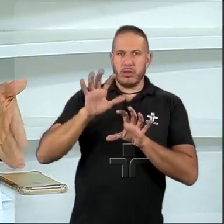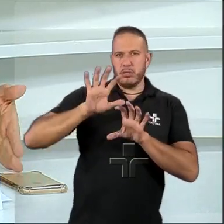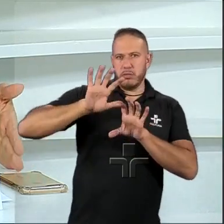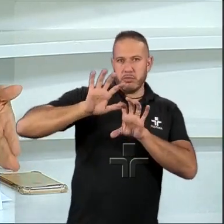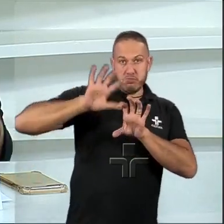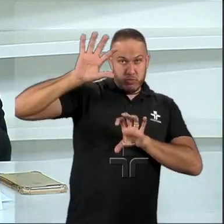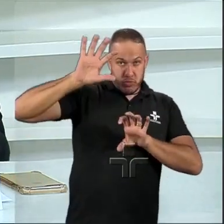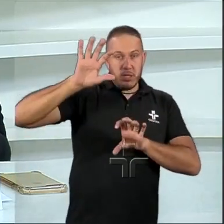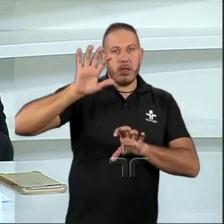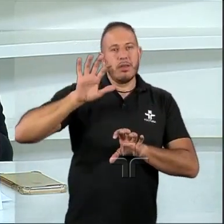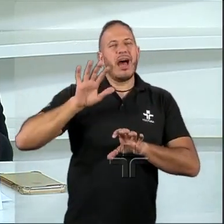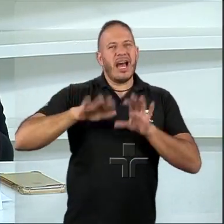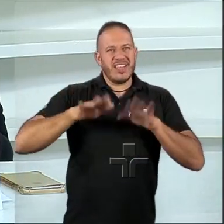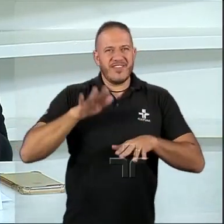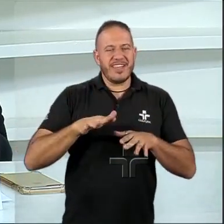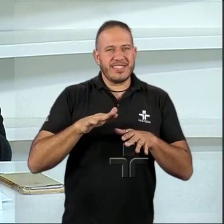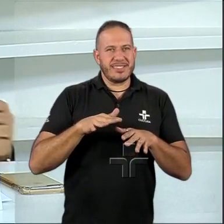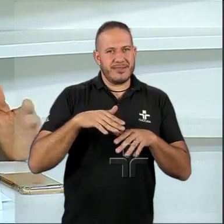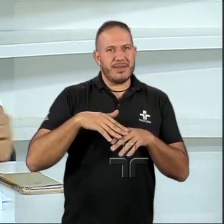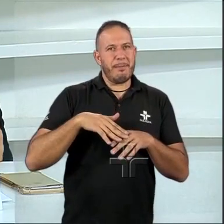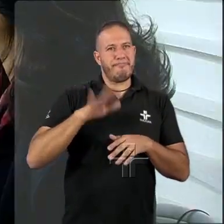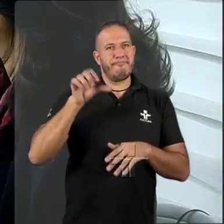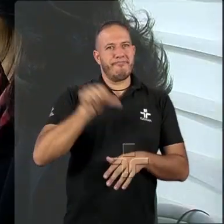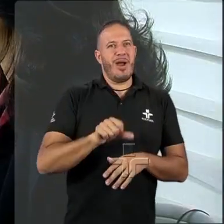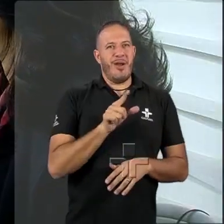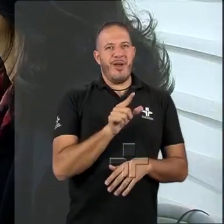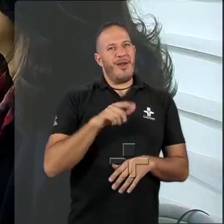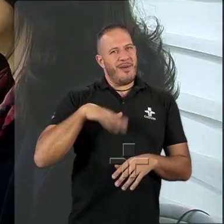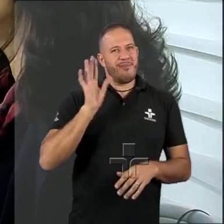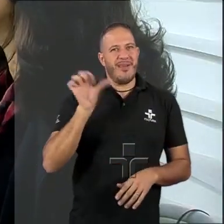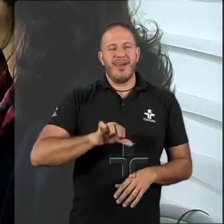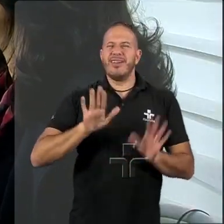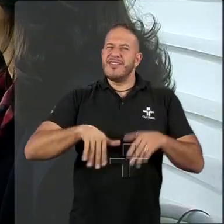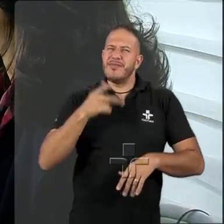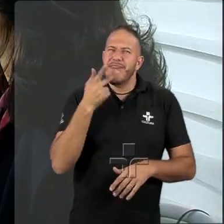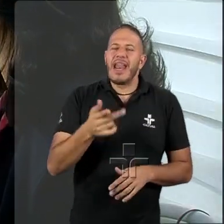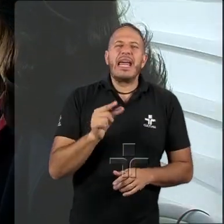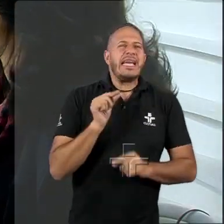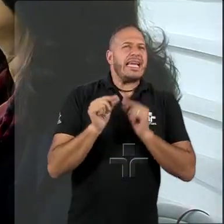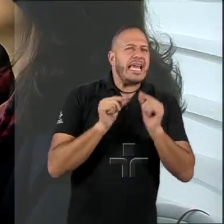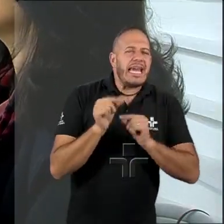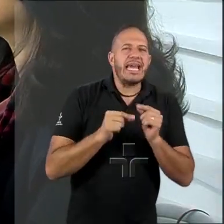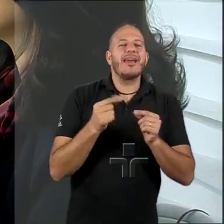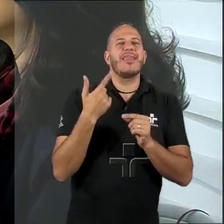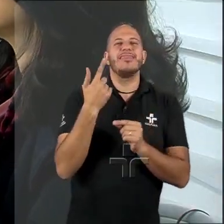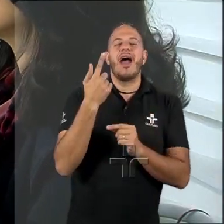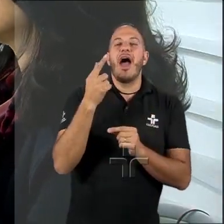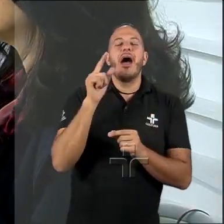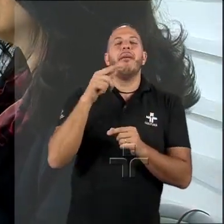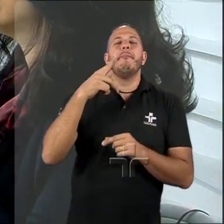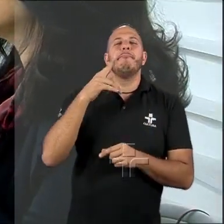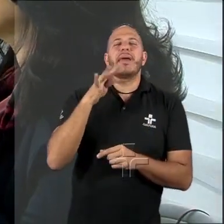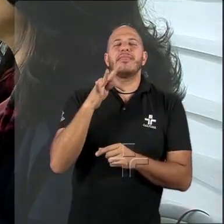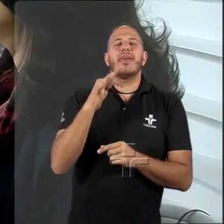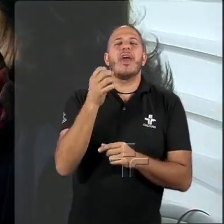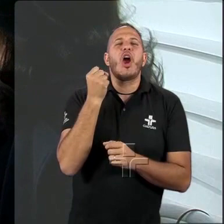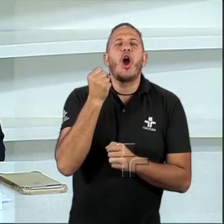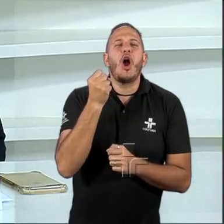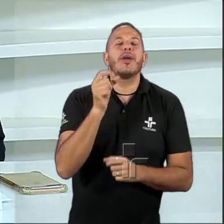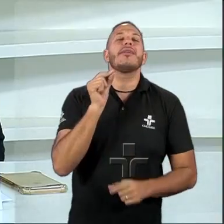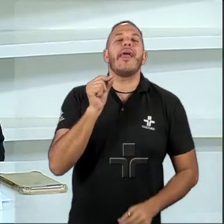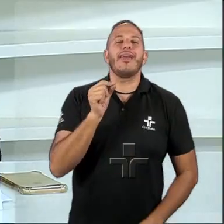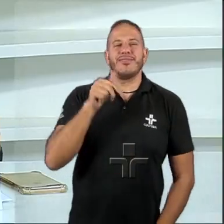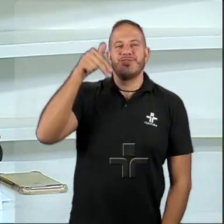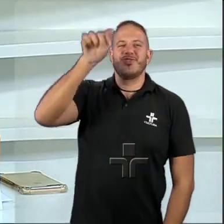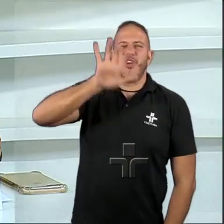lado, às vezes pesa até mais, sabe? Pesa muito e aí mais, a gente fica dizendo, olha, quem está sustentando o PT nas costas é o Nordeste. Mas